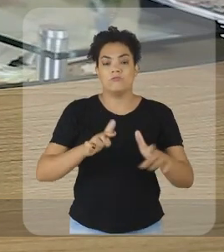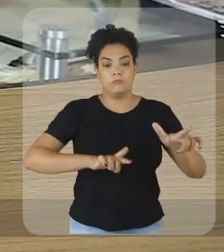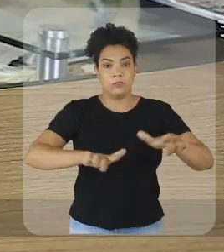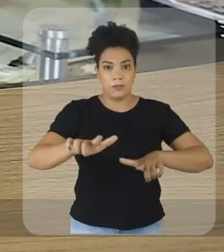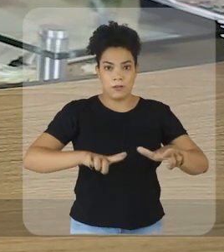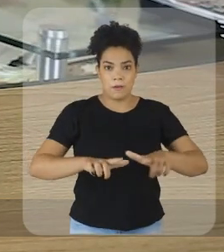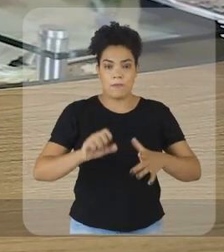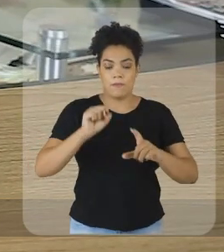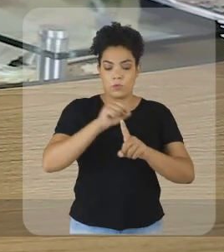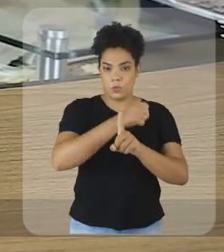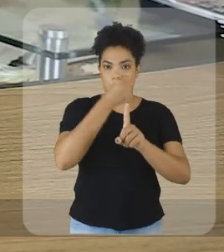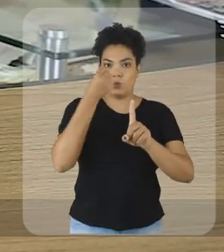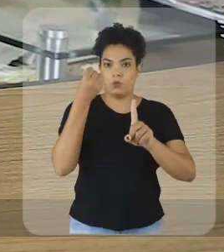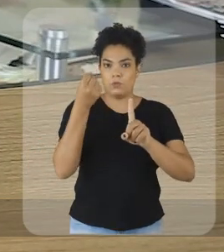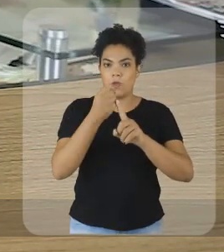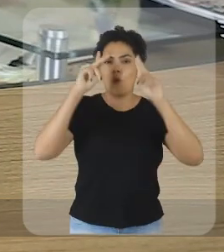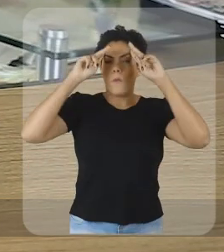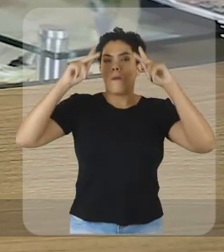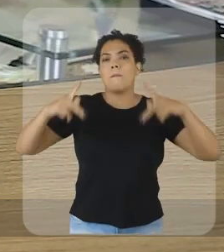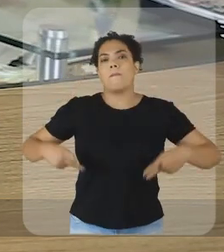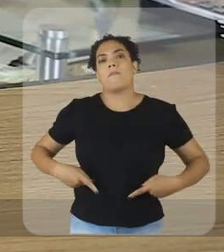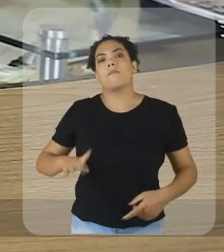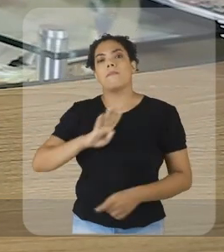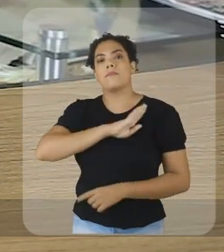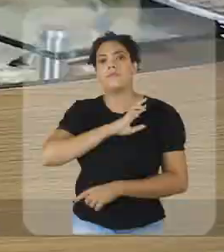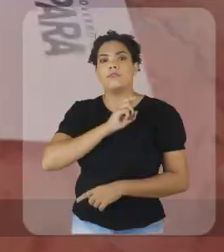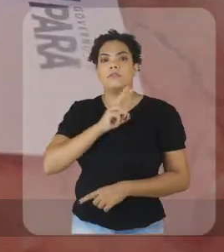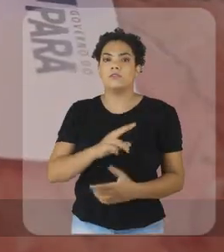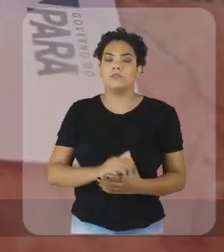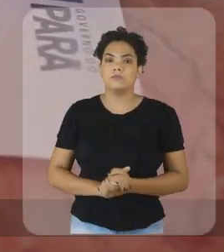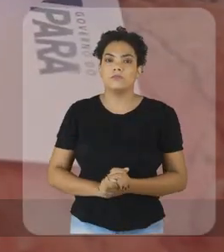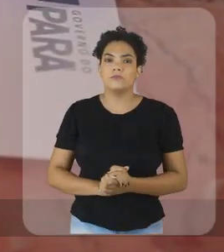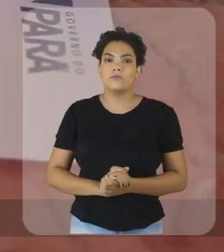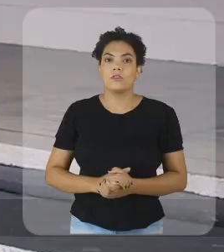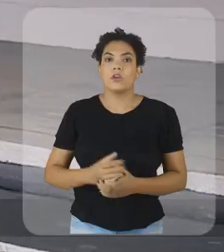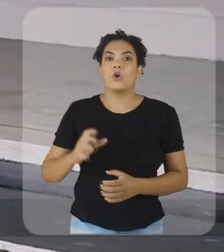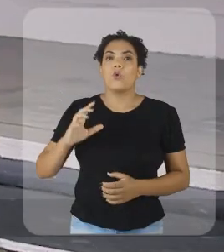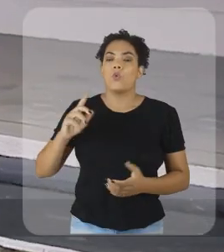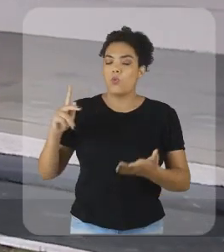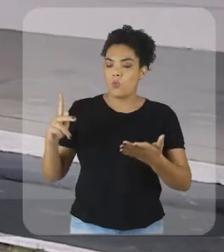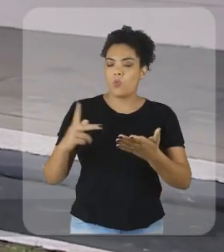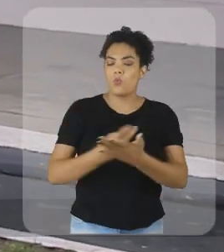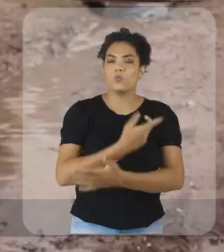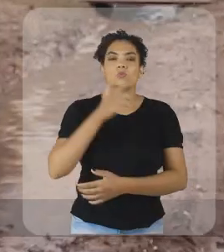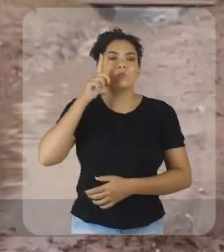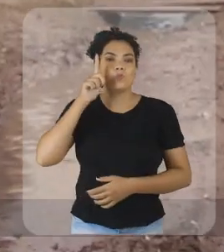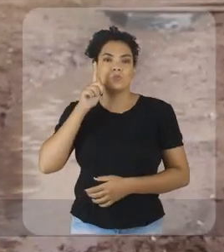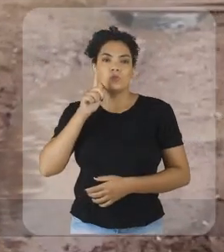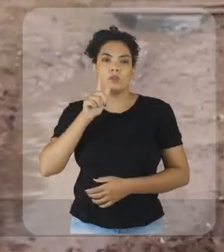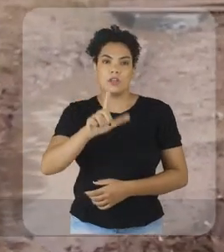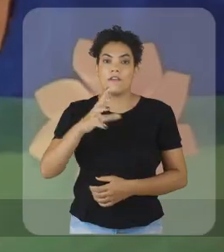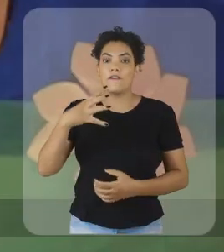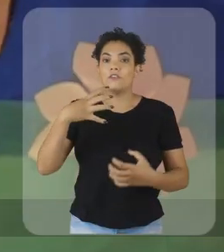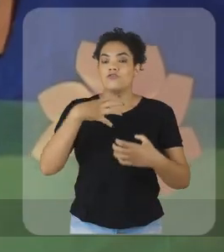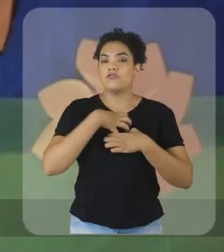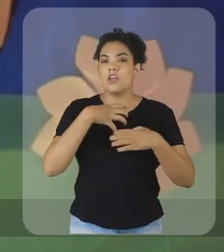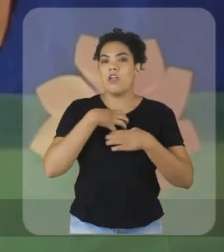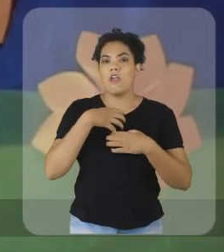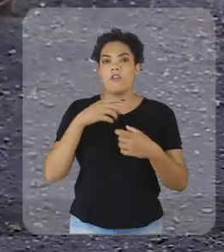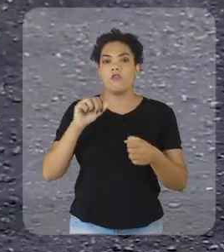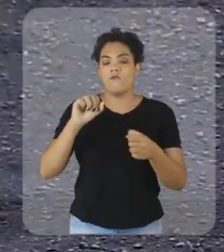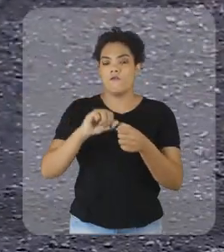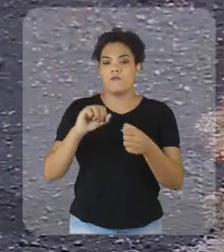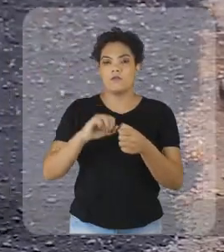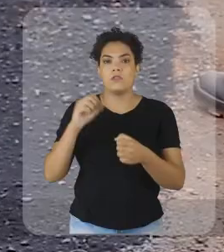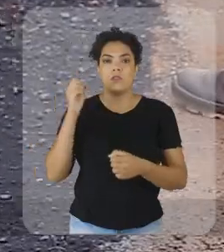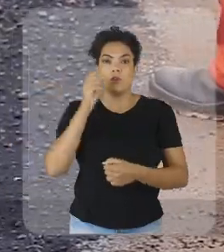uma grande obra social e humana em Benevides. A grande conquista é um novo jeito de fazer, uma nova forma